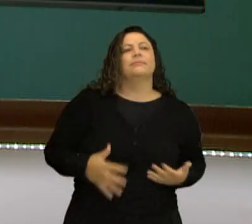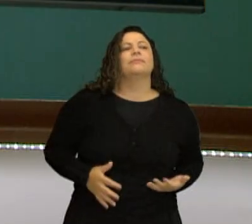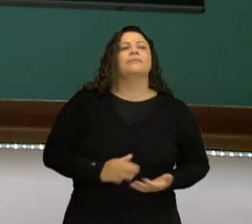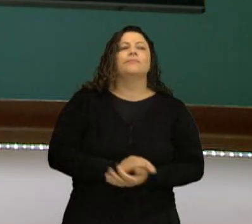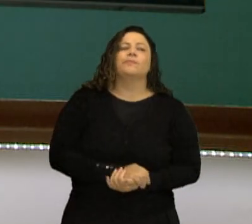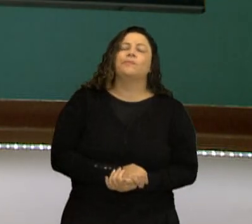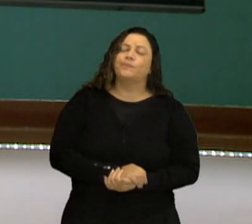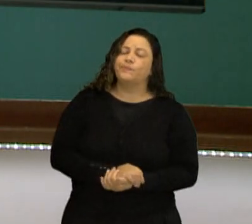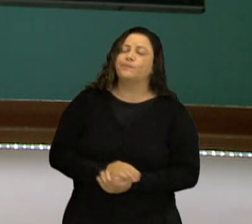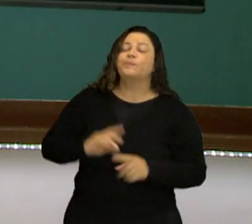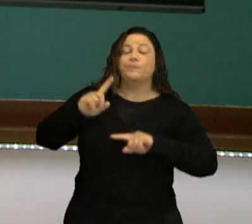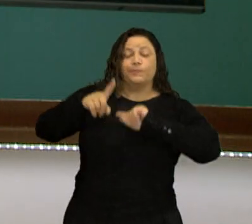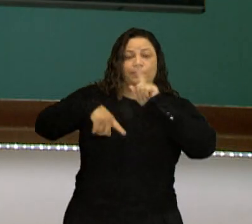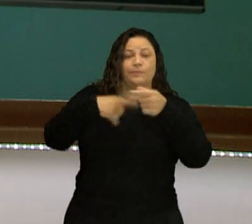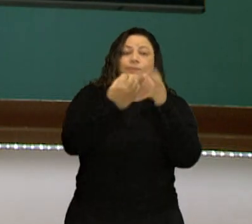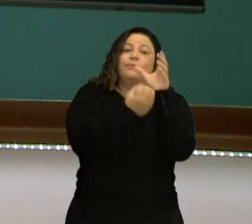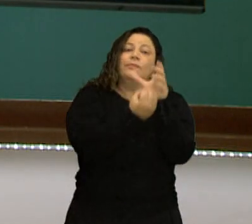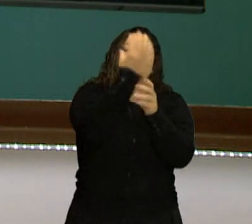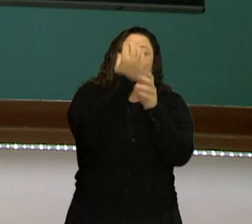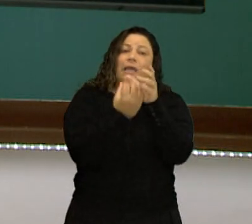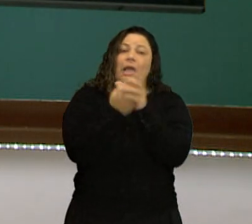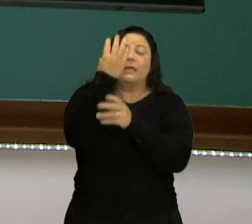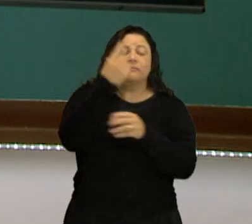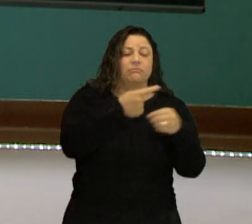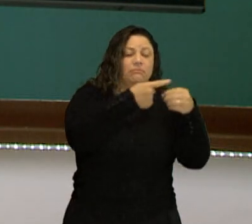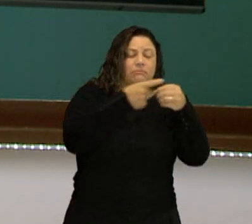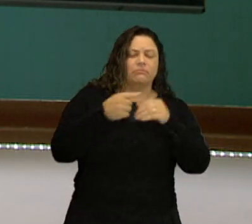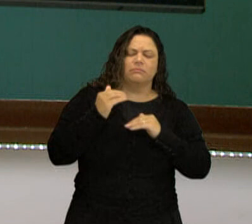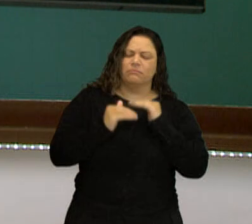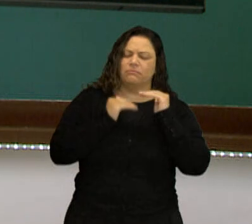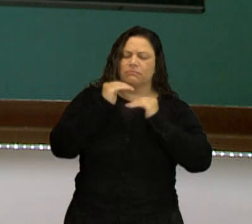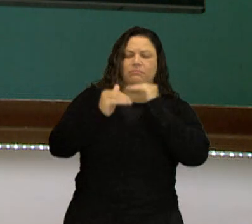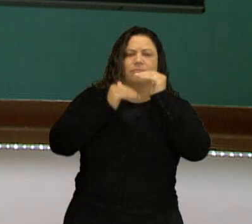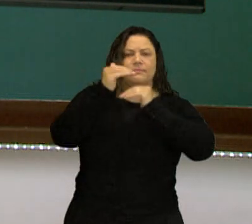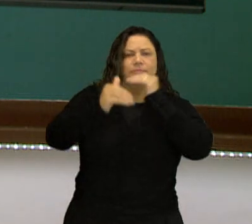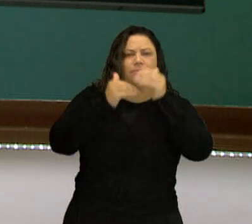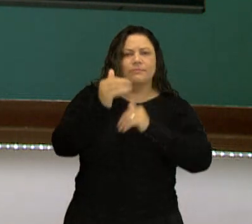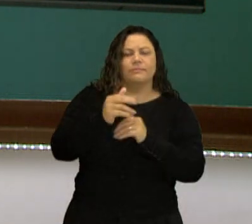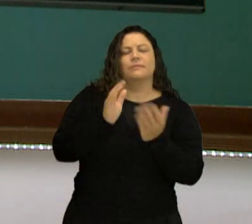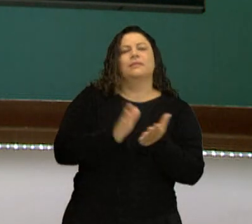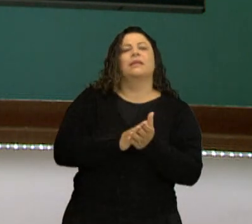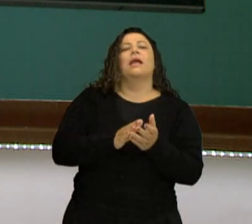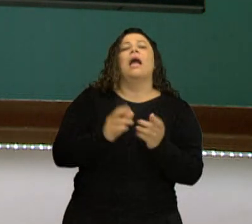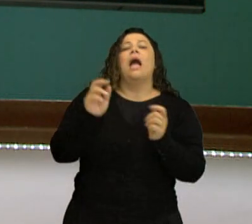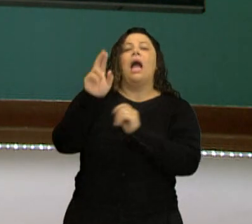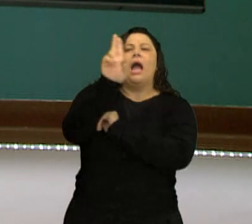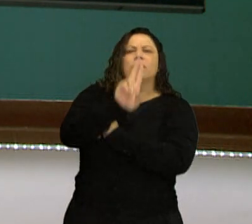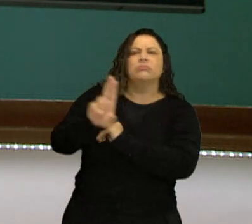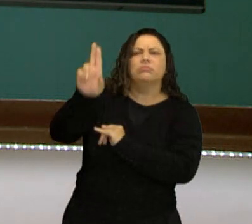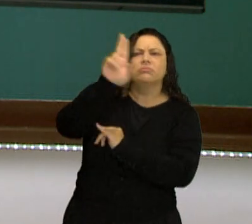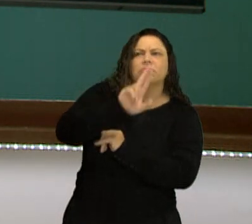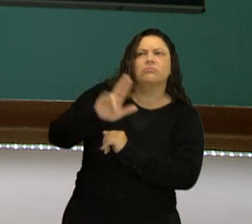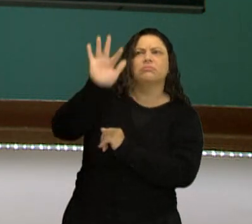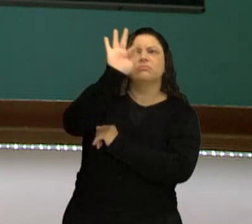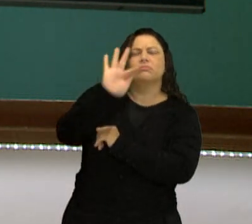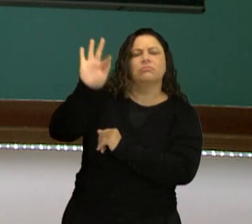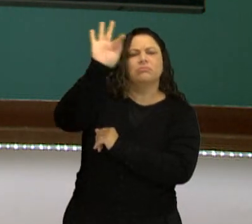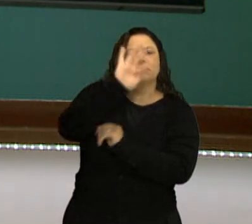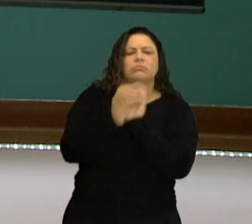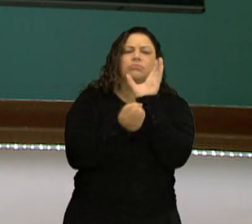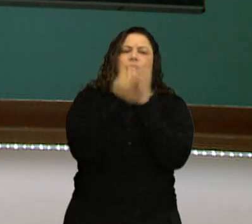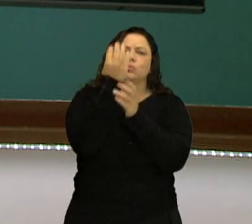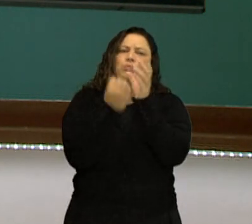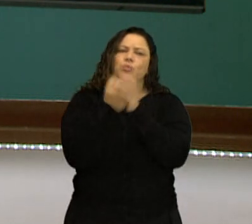partir daí, as cidades começam a se desenvolver, as universidades começam a surgir dentro da Europa,